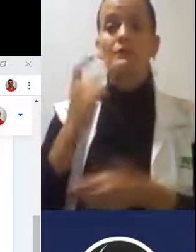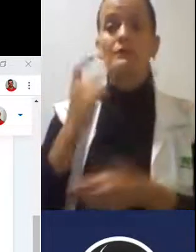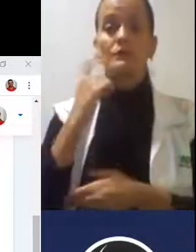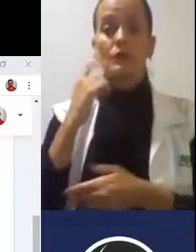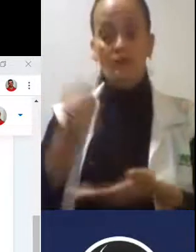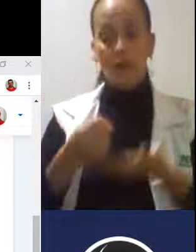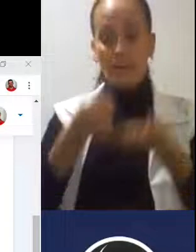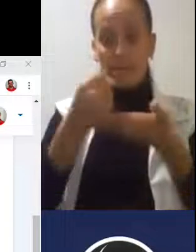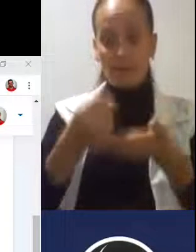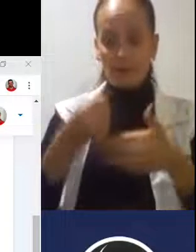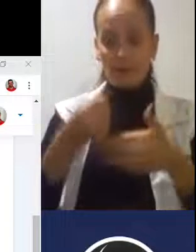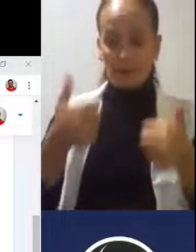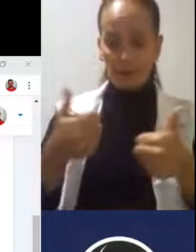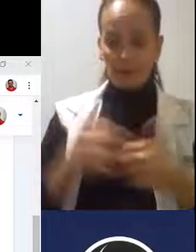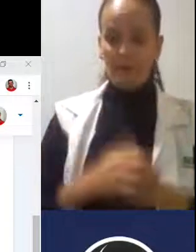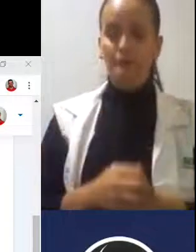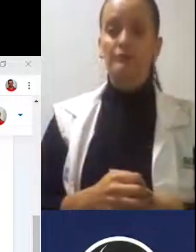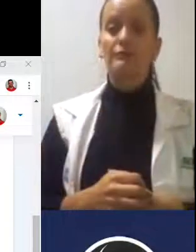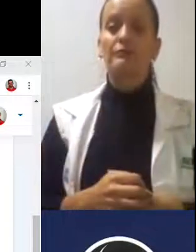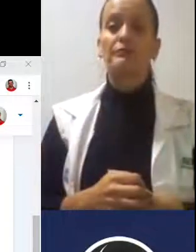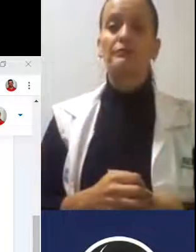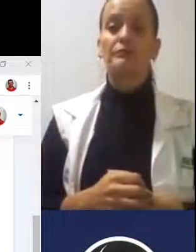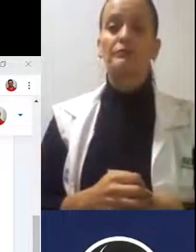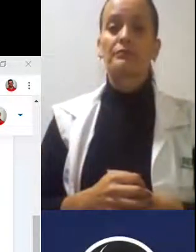aí, certo?